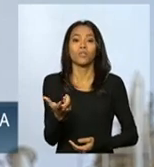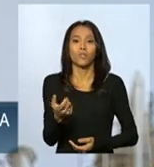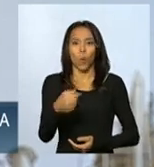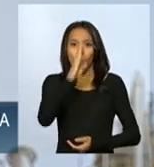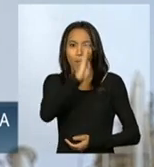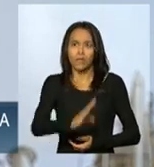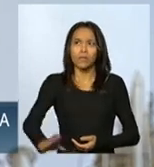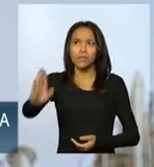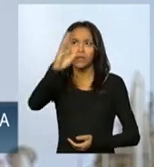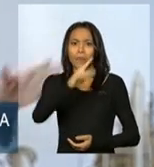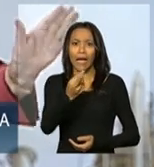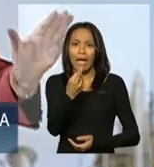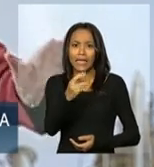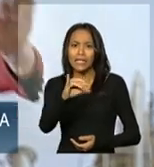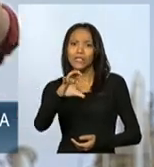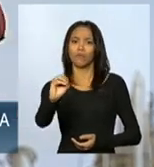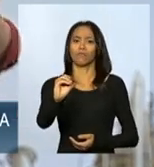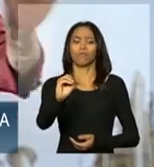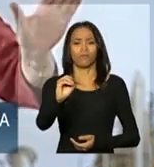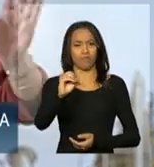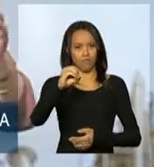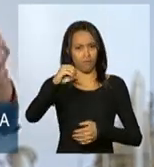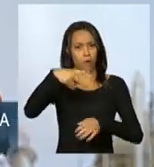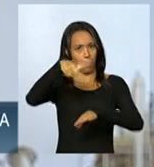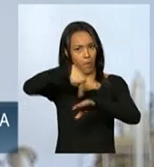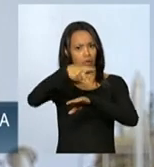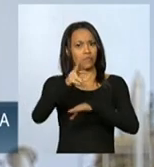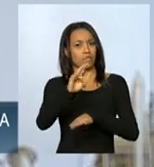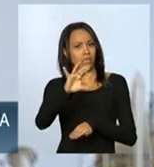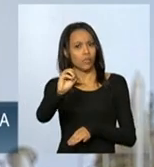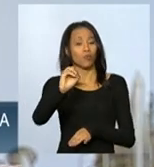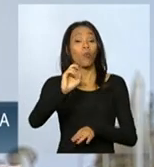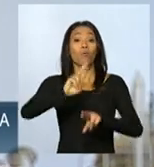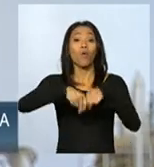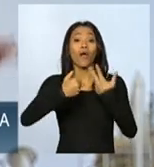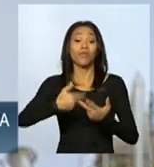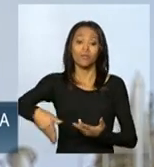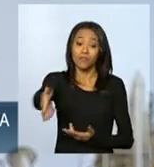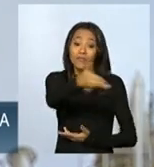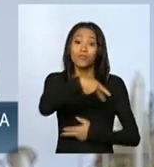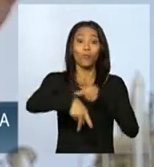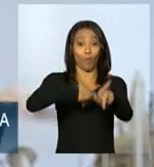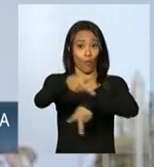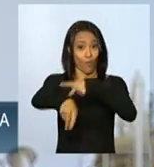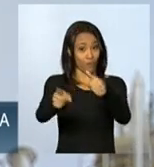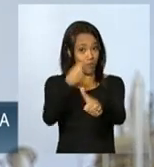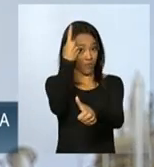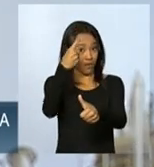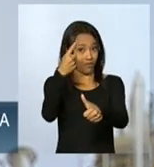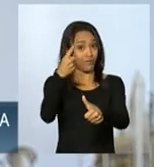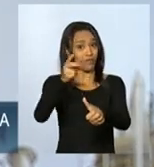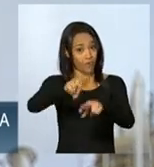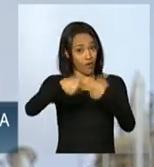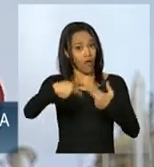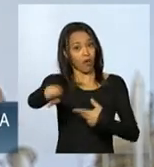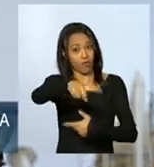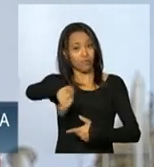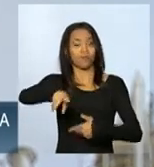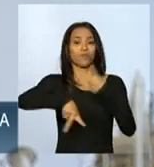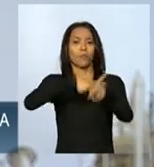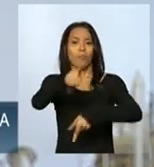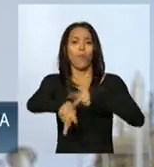é um país rico. É um país rico, primeiro, por causa do seu povo mesmo. O que faz um país ser rico é